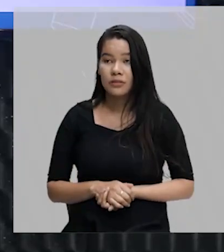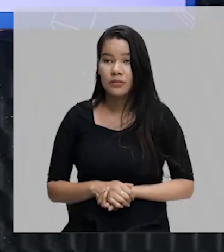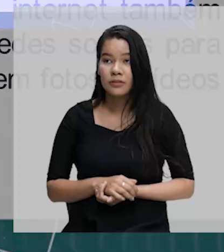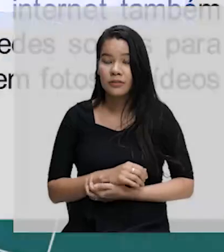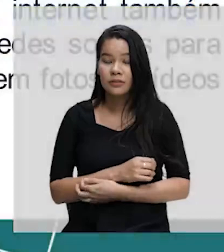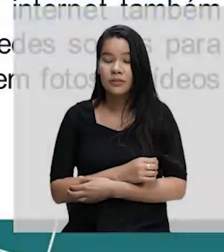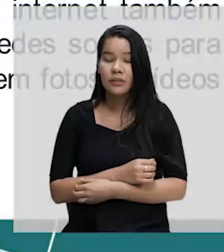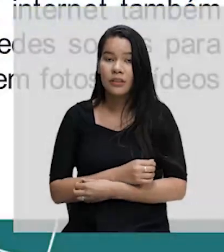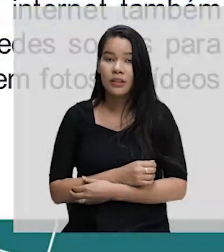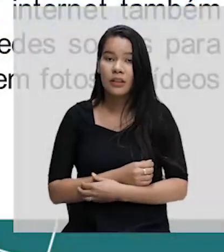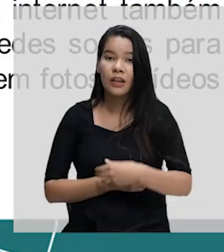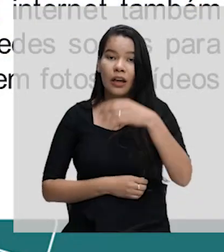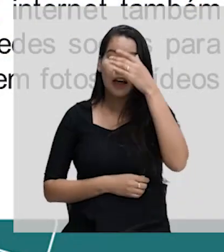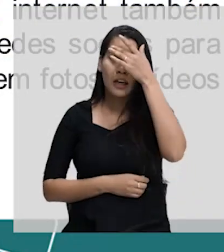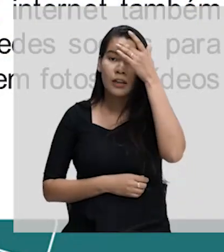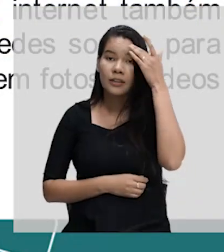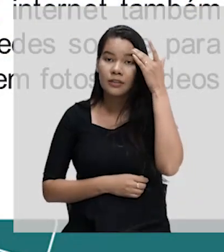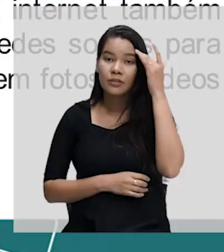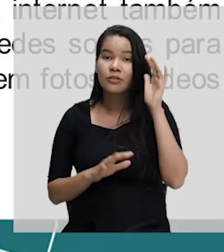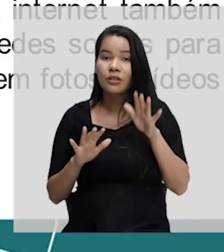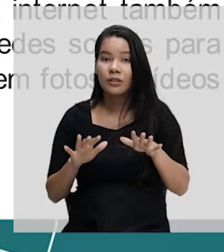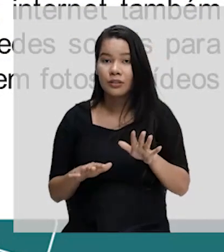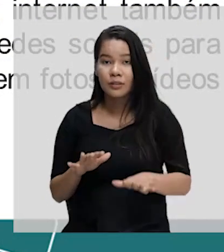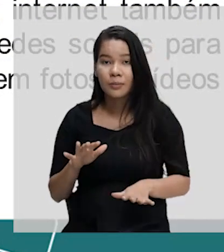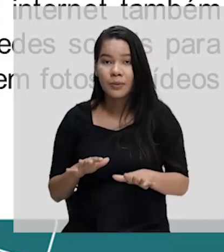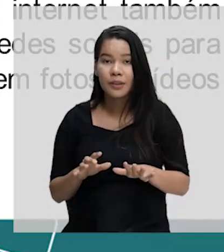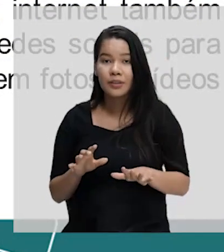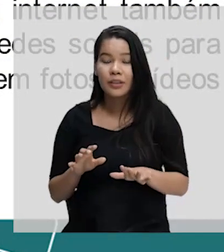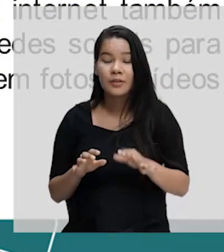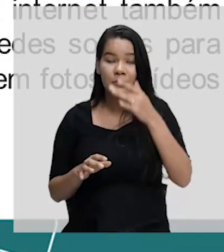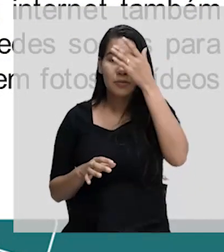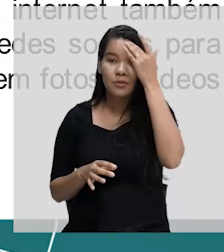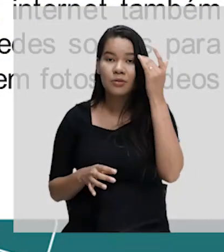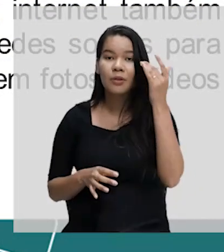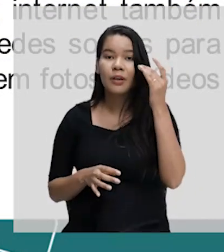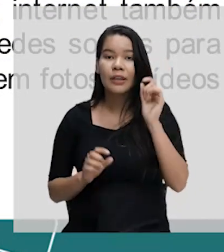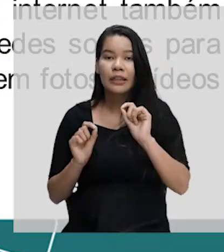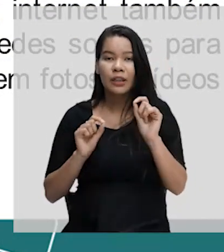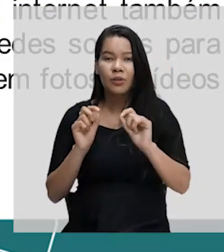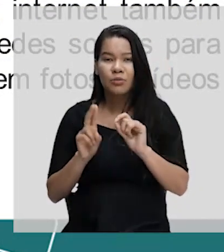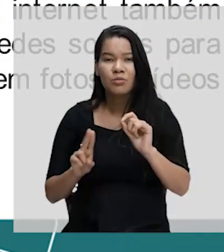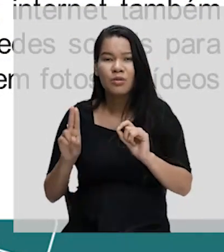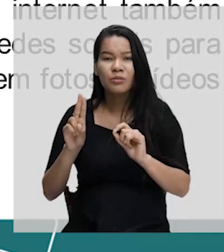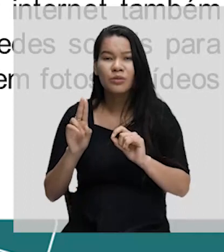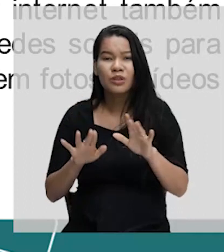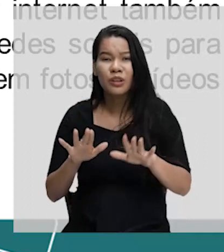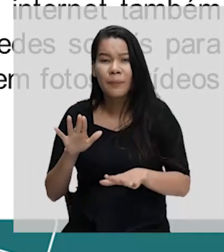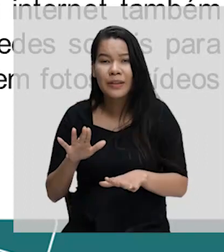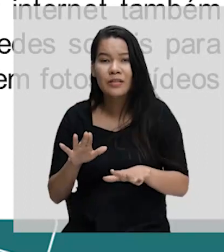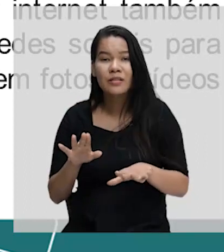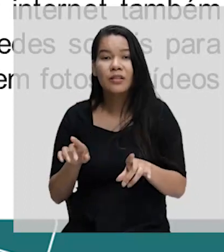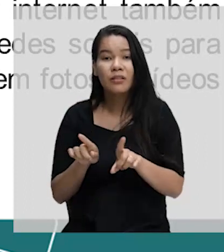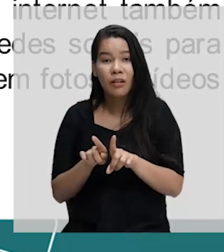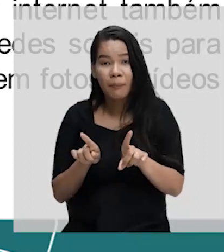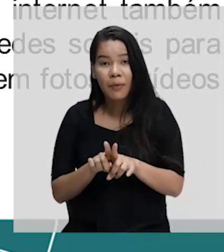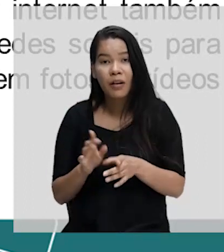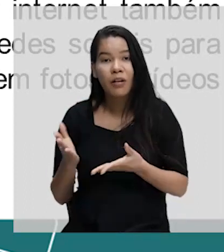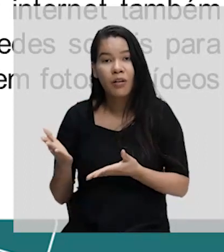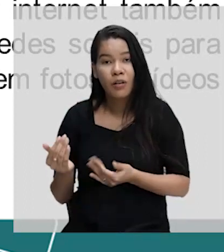na maioria dos casos, também são jovens e fazem parte do círculo social da